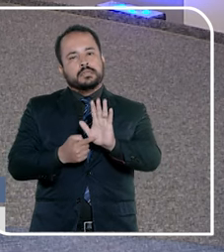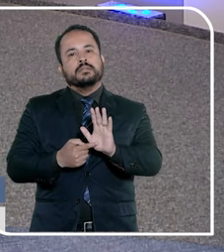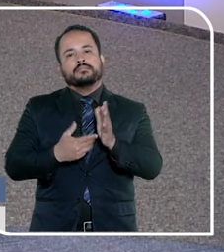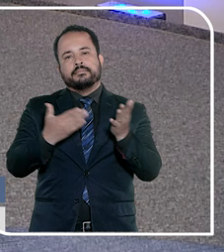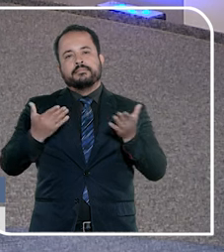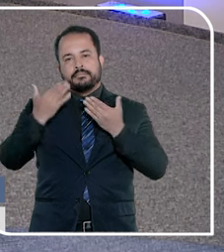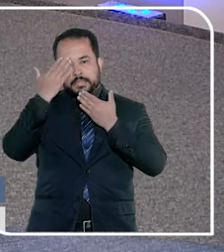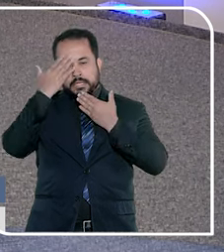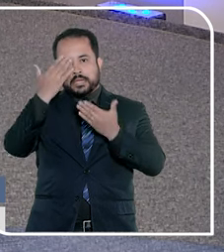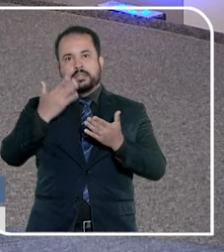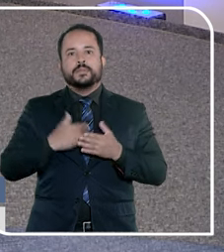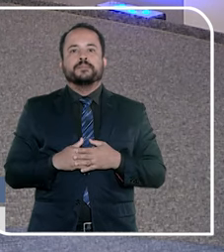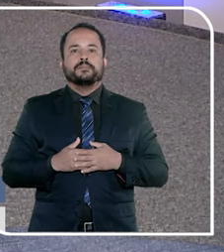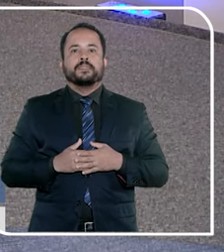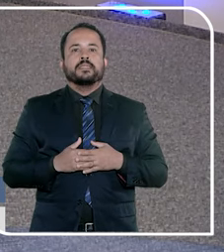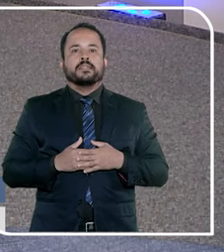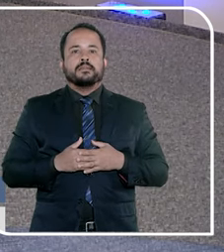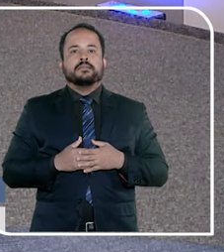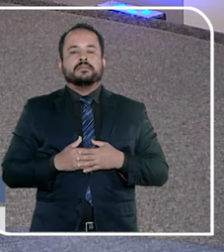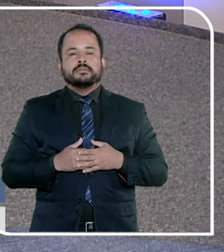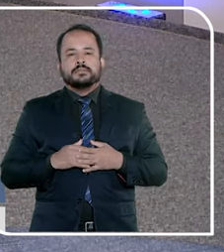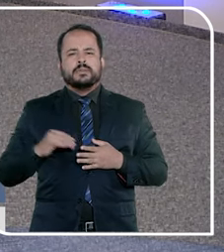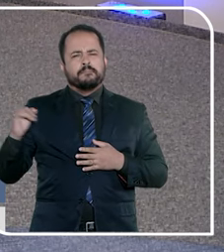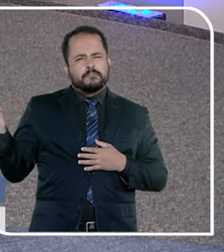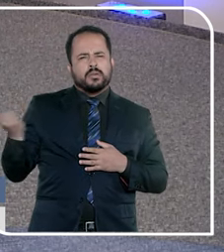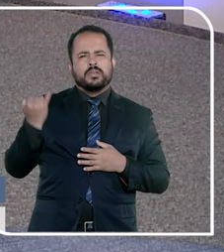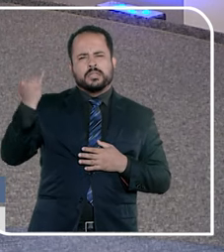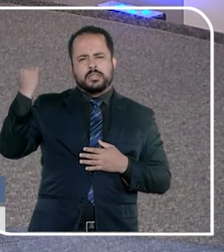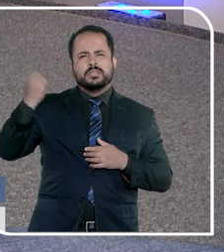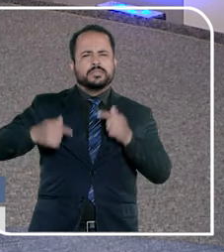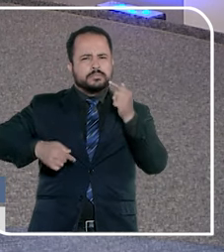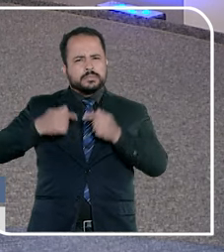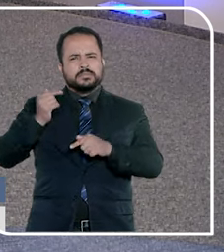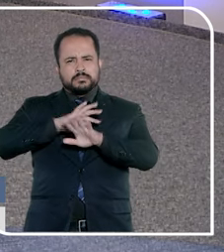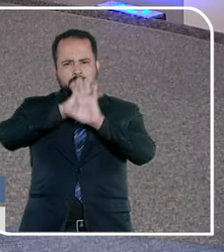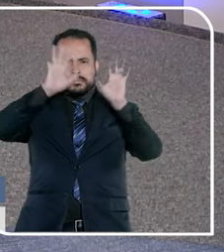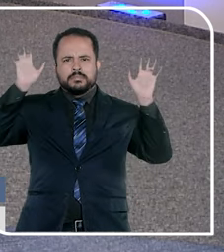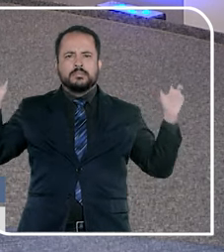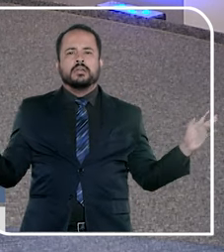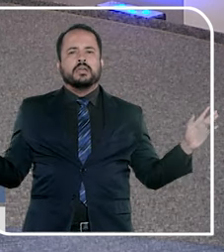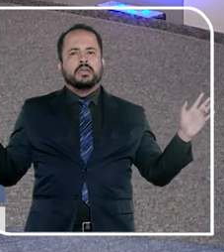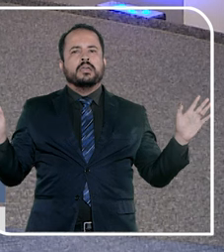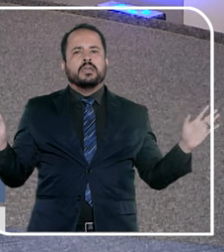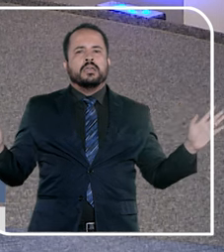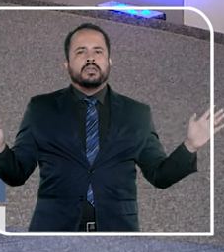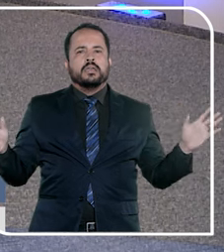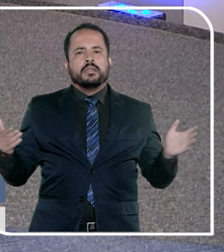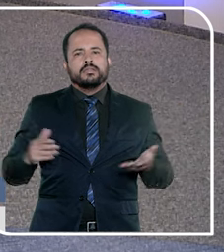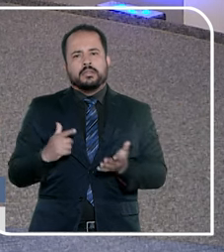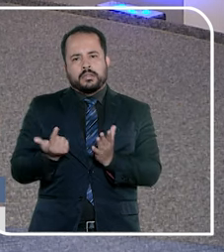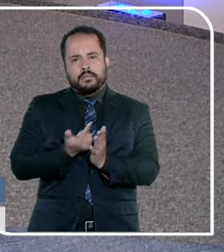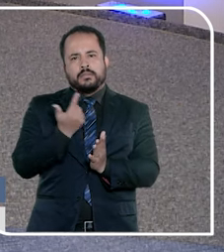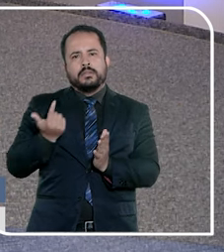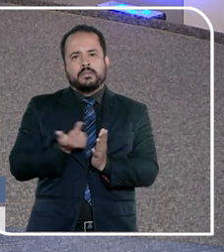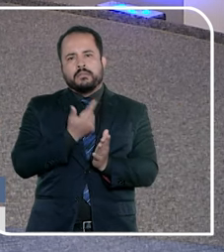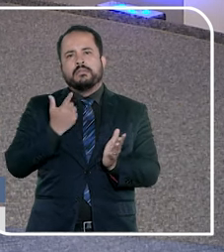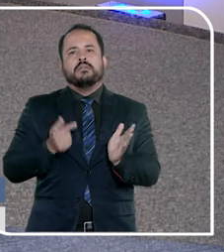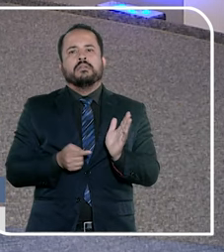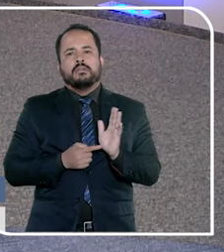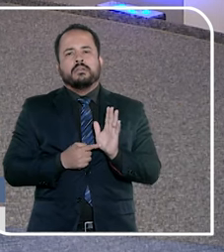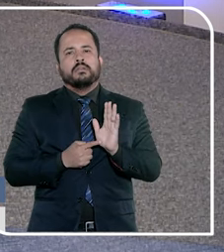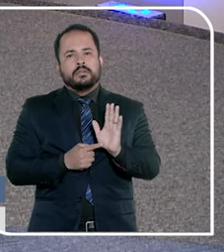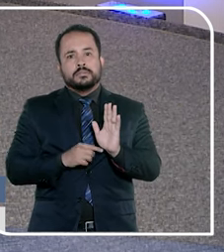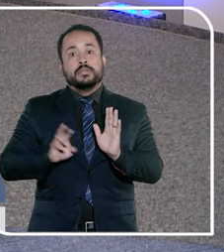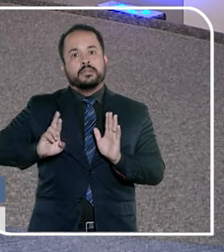muito relevante para nós essa discussão e esses esclarecimentos diante também do livro que vocês são autores né